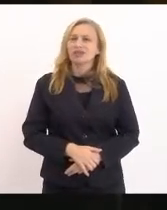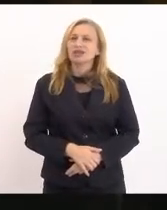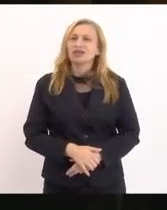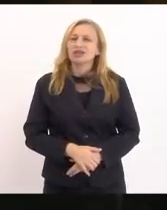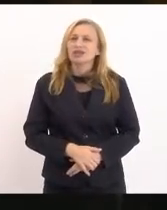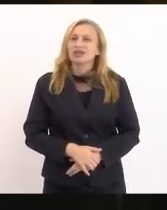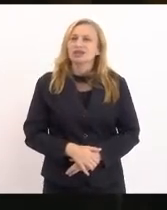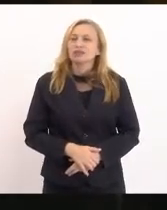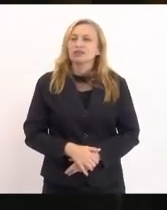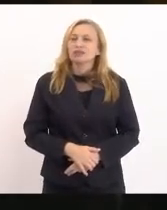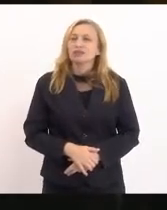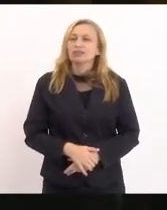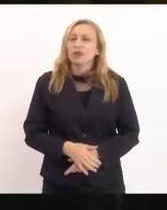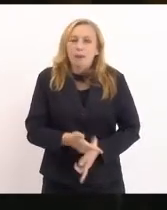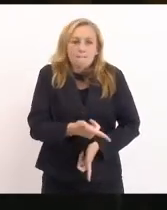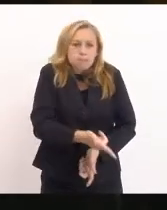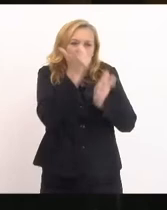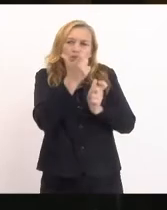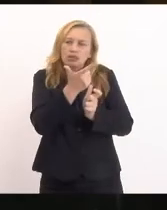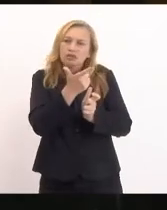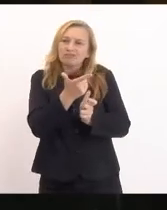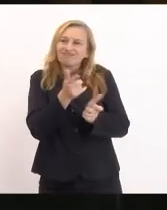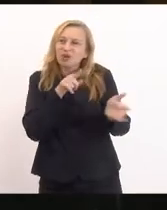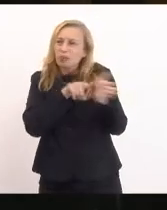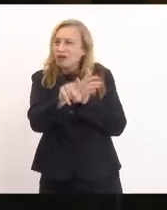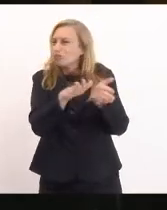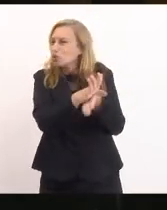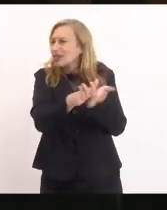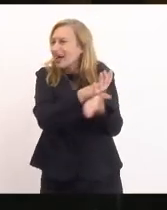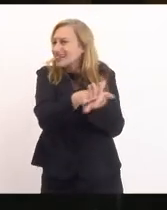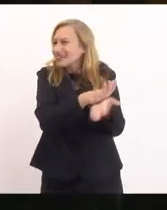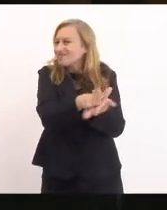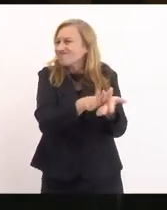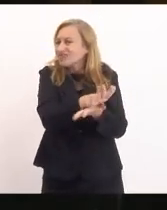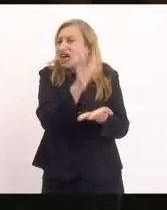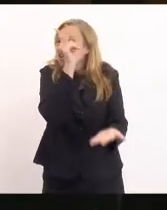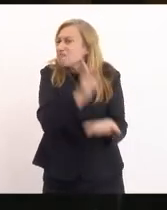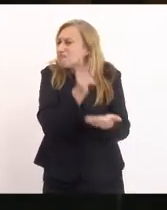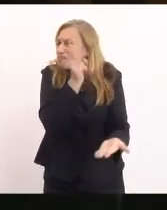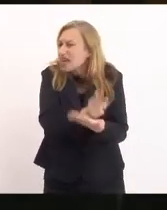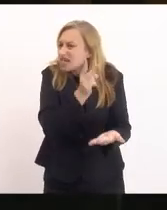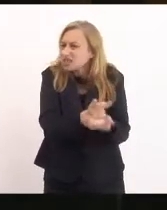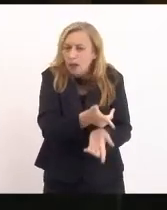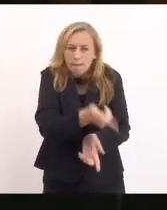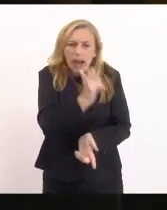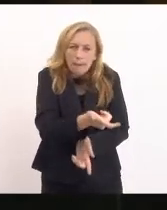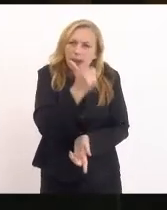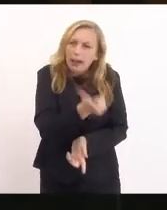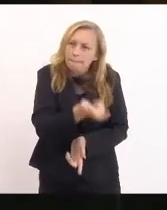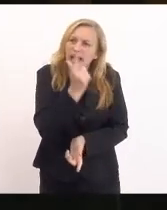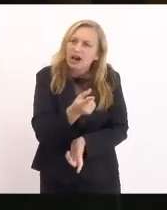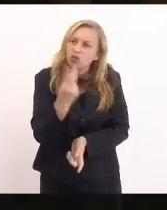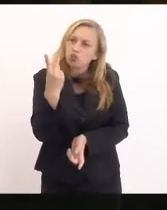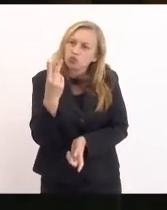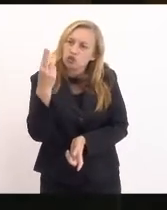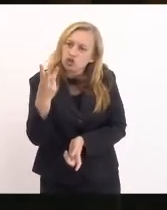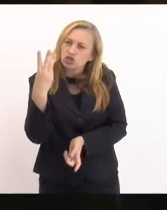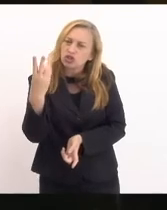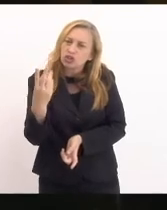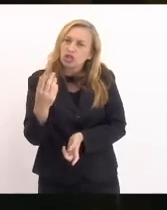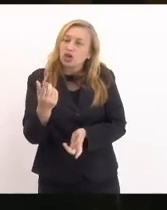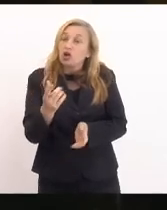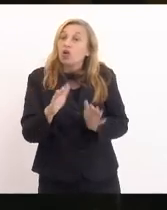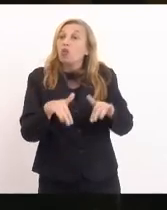o assassino atirou sem perguntar antes. E mesmo tendo atirado uma, duas vezes, quando a